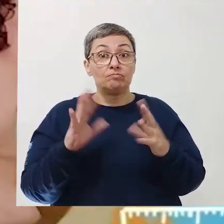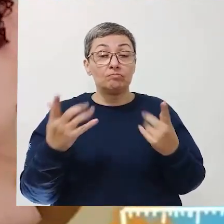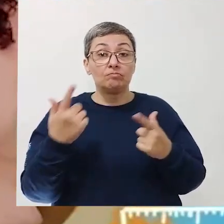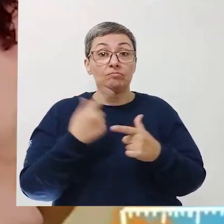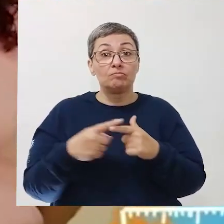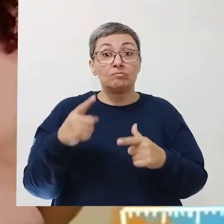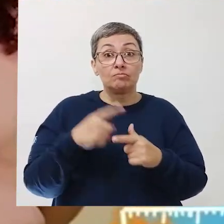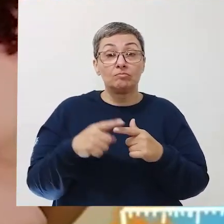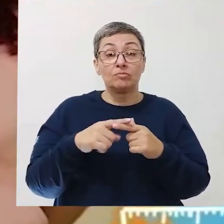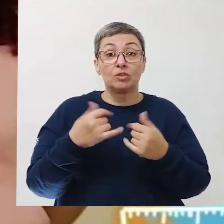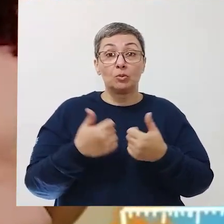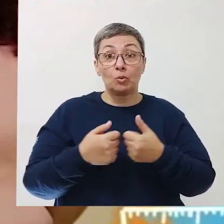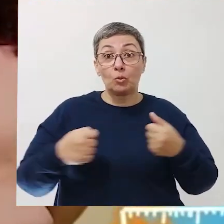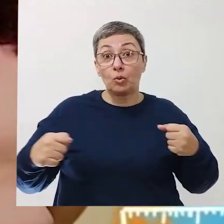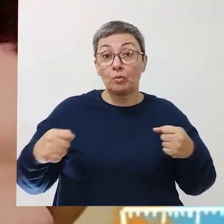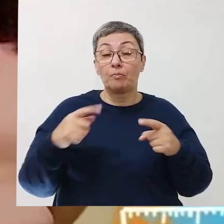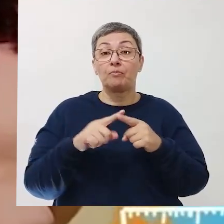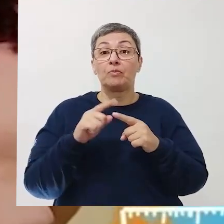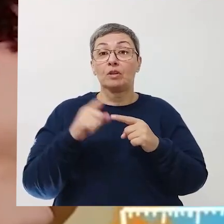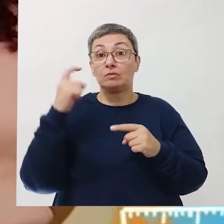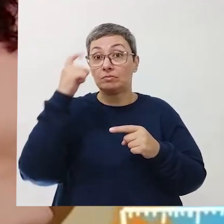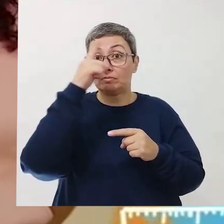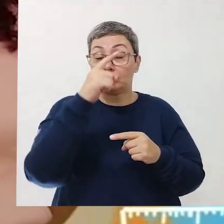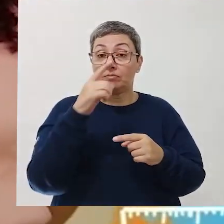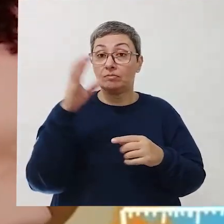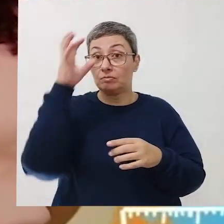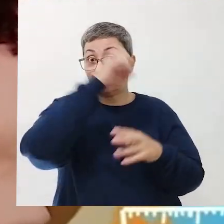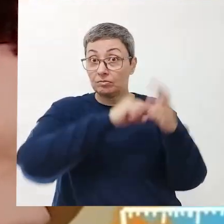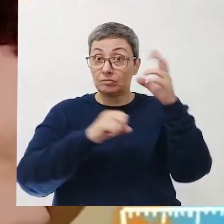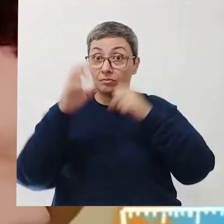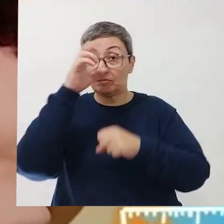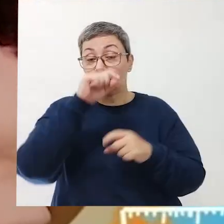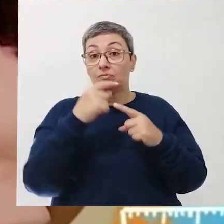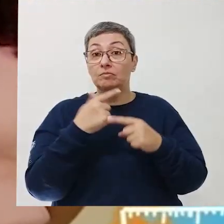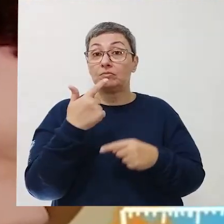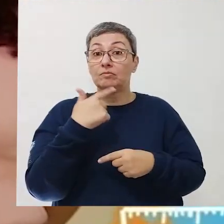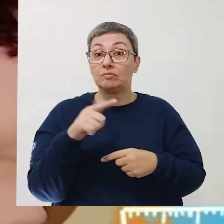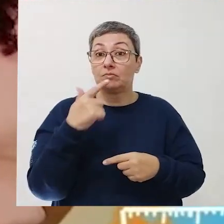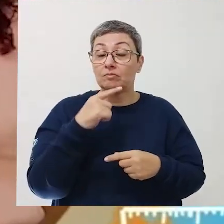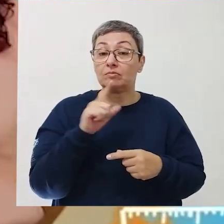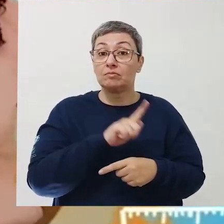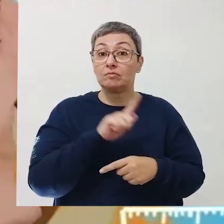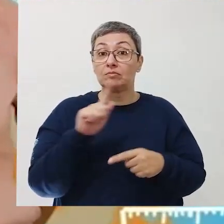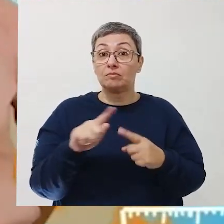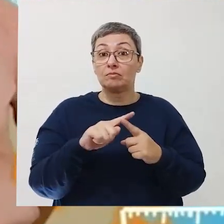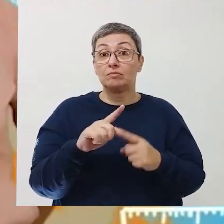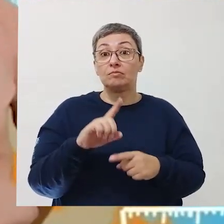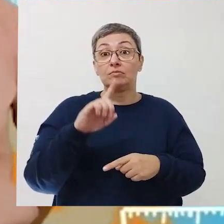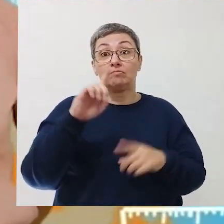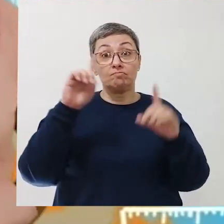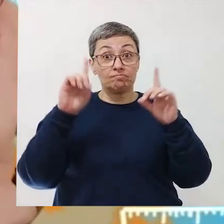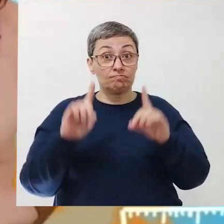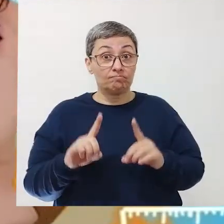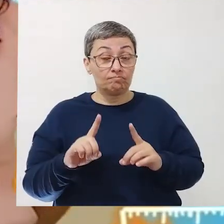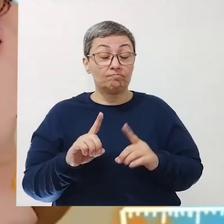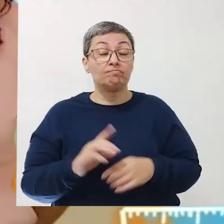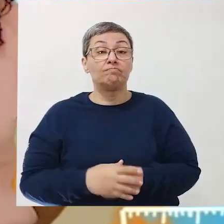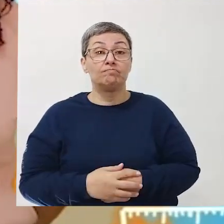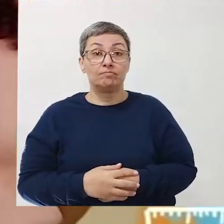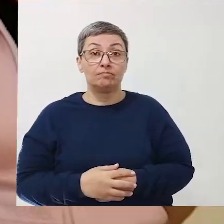bullying Nesses filmes e séries Geralmente o perfil da vítima de bullying Possui algumas características específicas